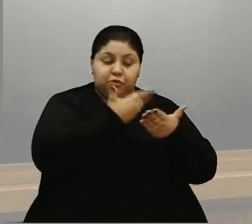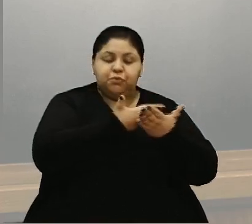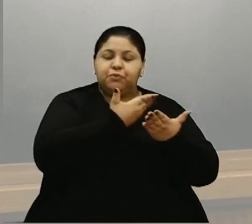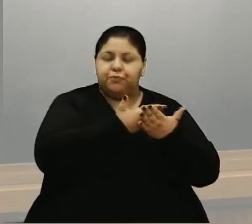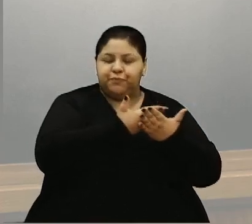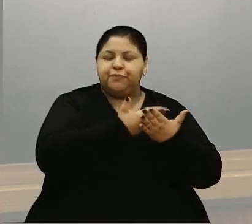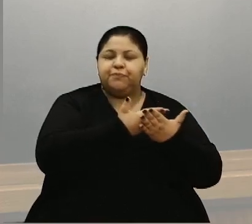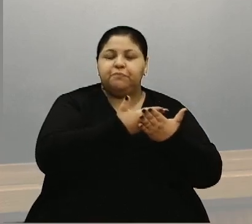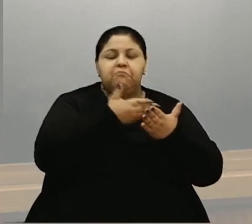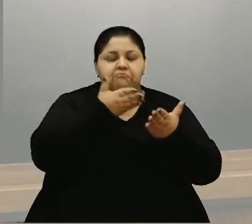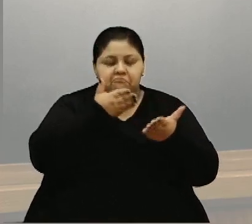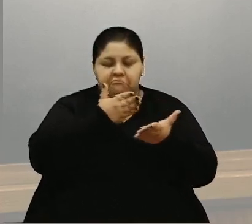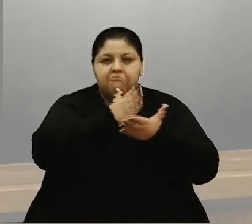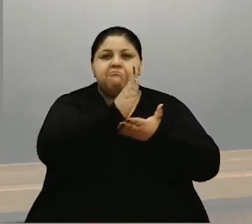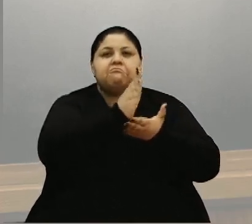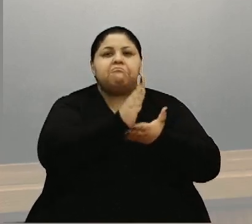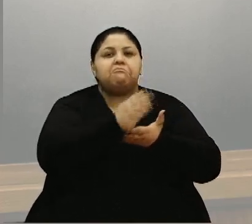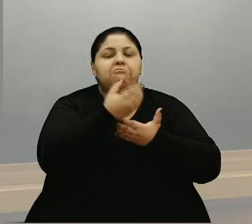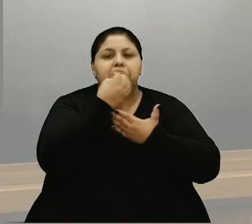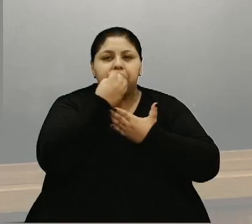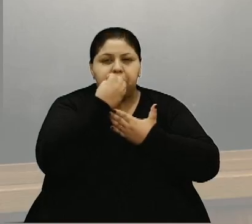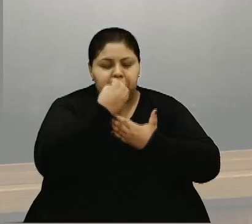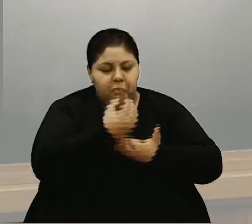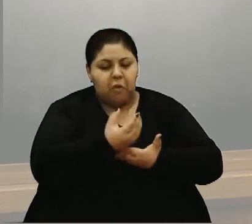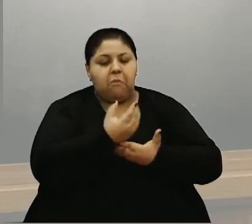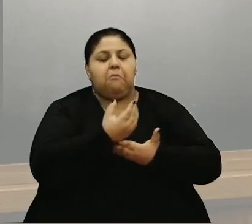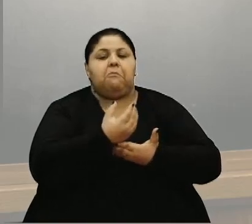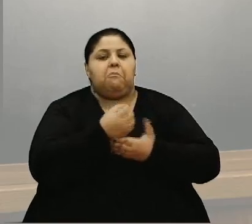Ele passou muito bem, muito boa